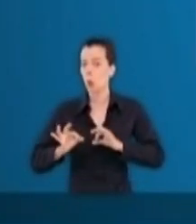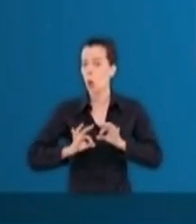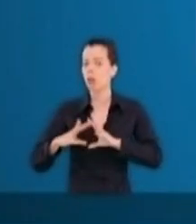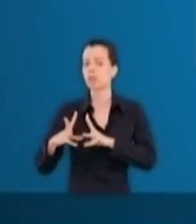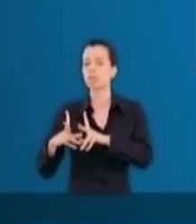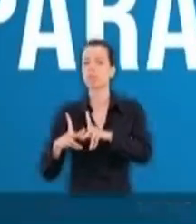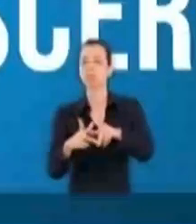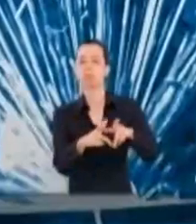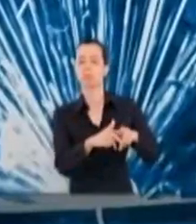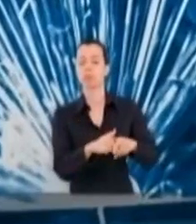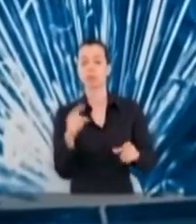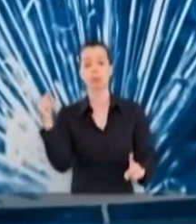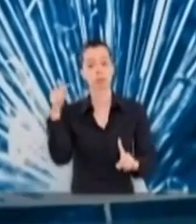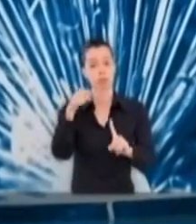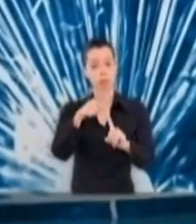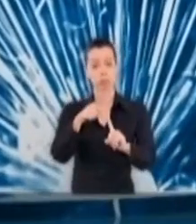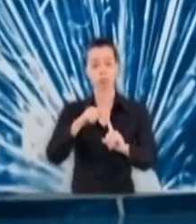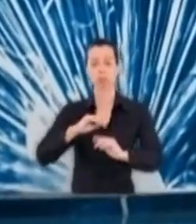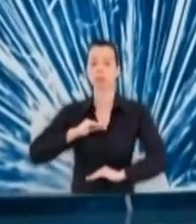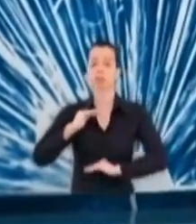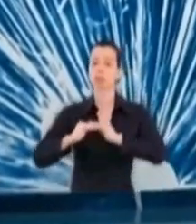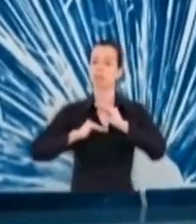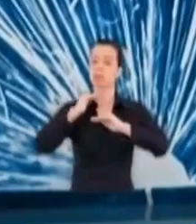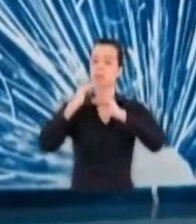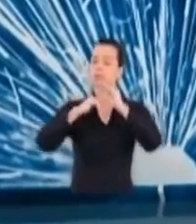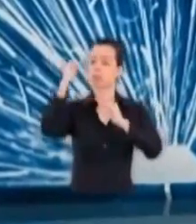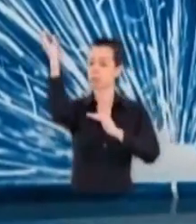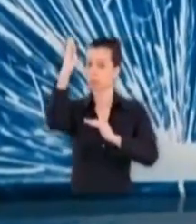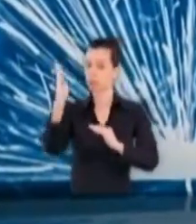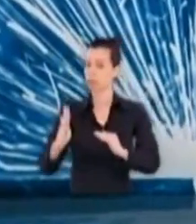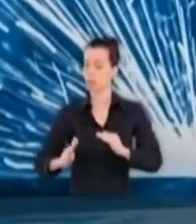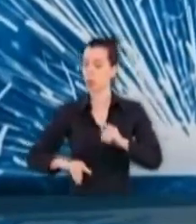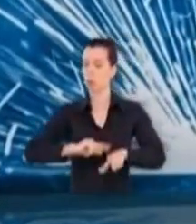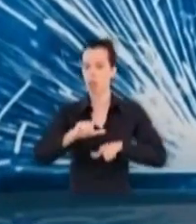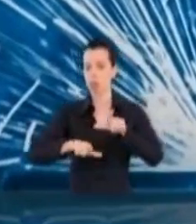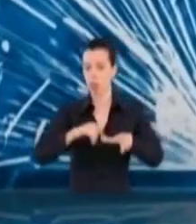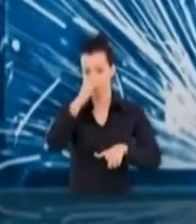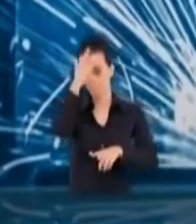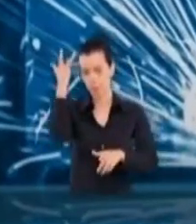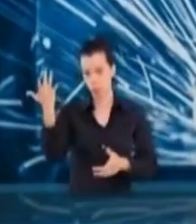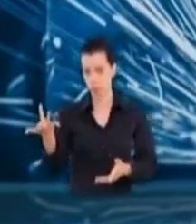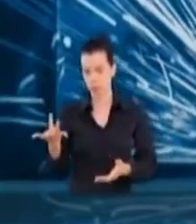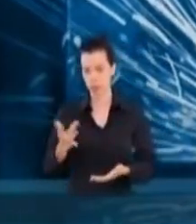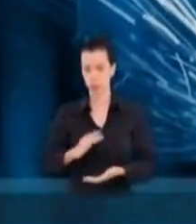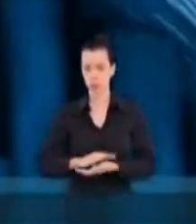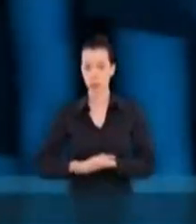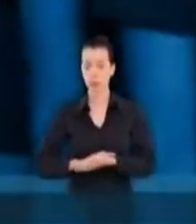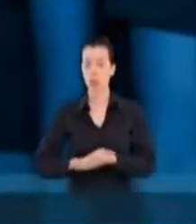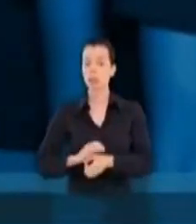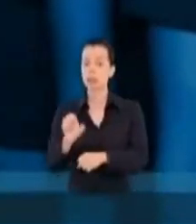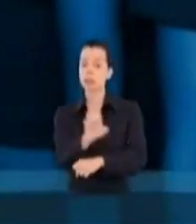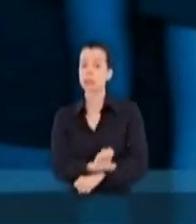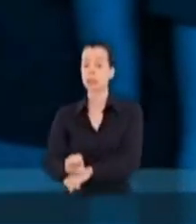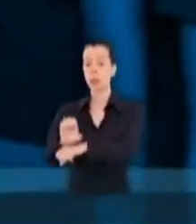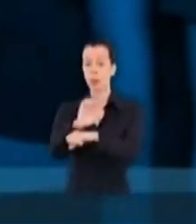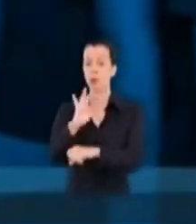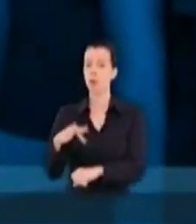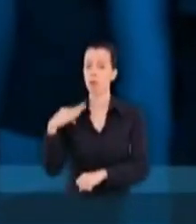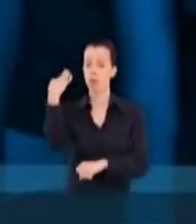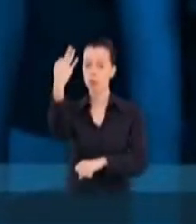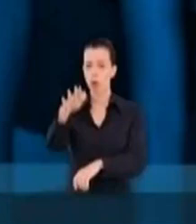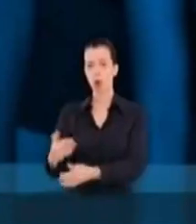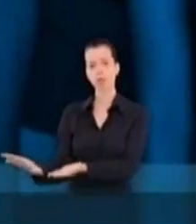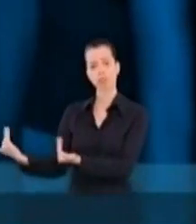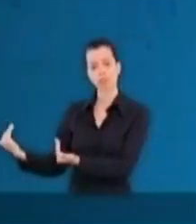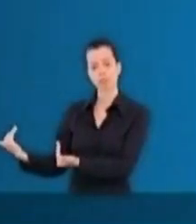tem que ser feito com um único objetivo: voltarmos a crescer e gerar empregos para a nossa gente, gerar esperança de futuro para